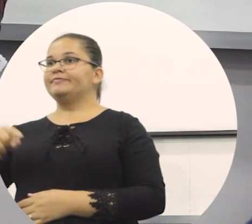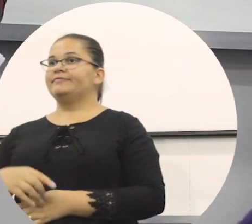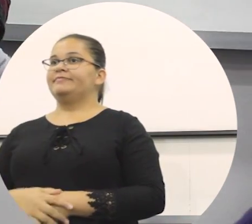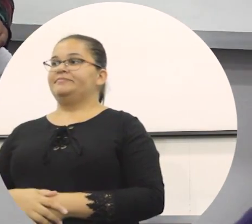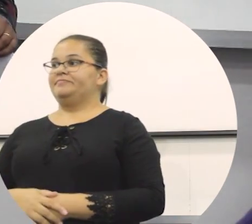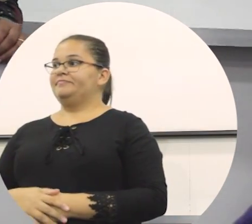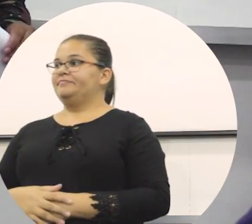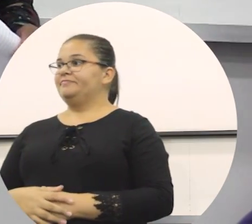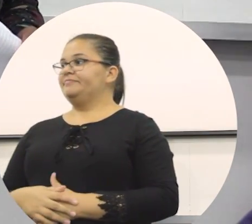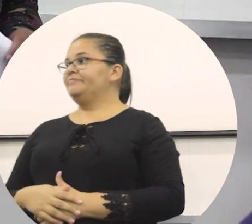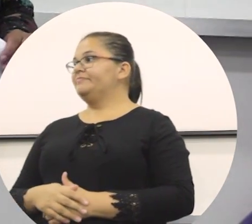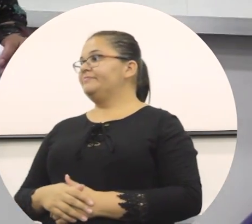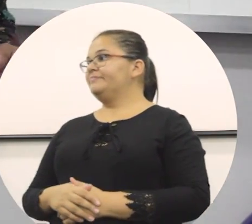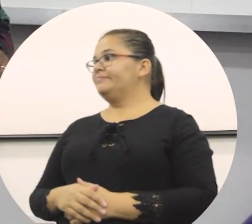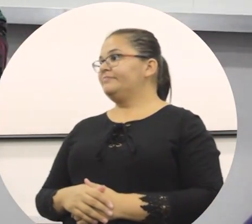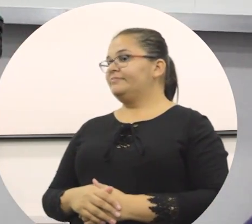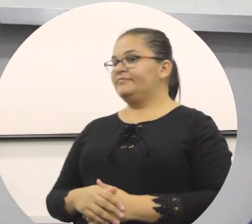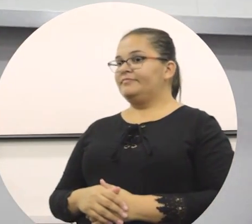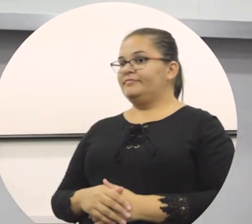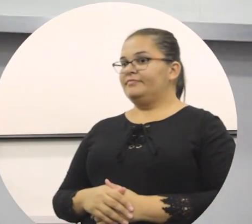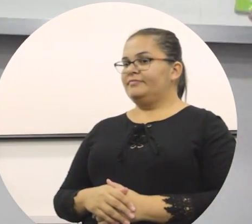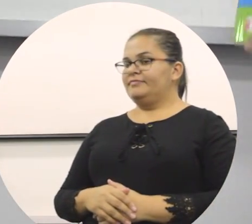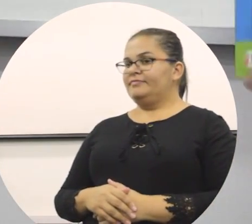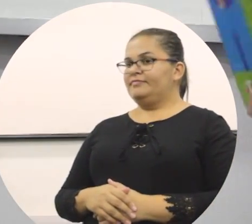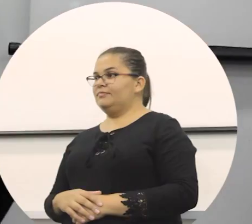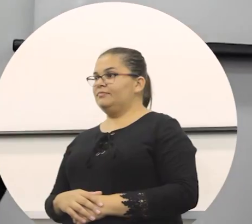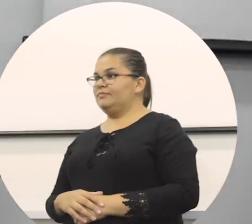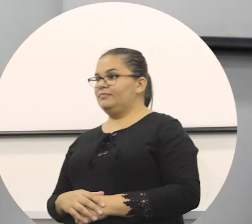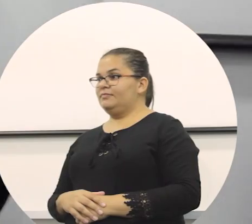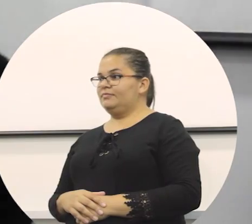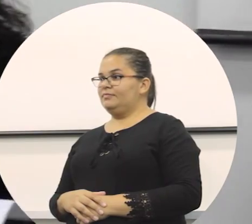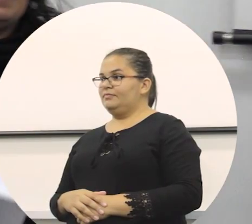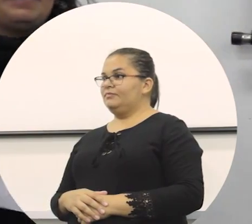É. Na EMEPS, me curto, não foi muito